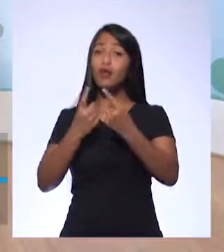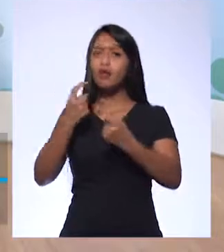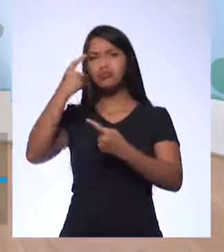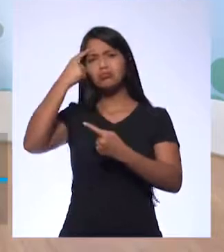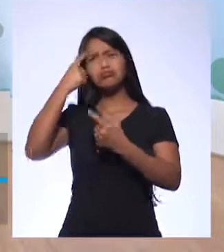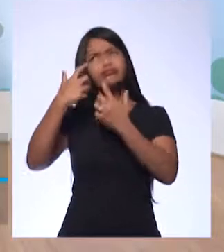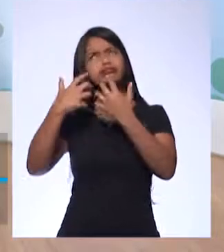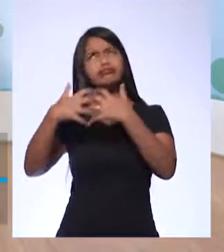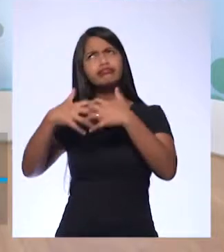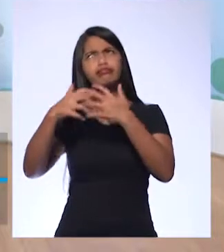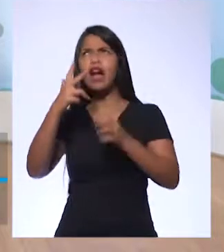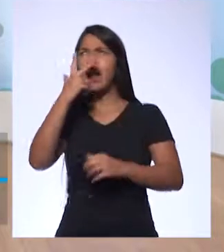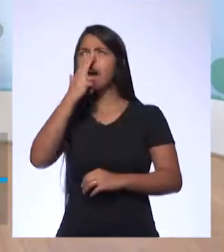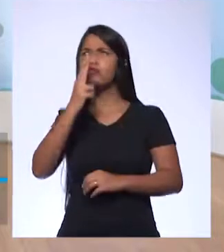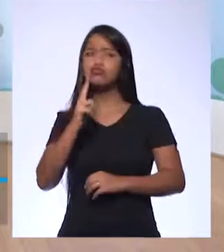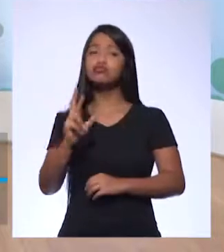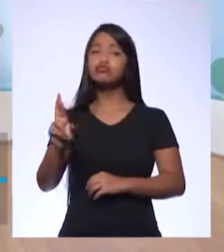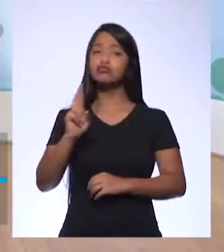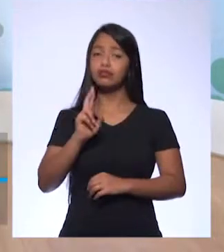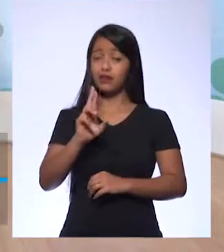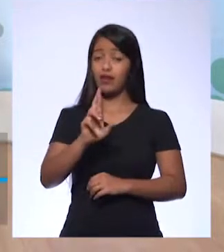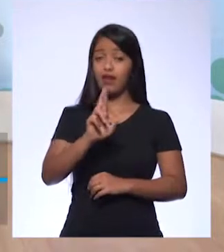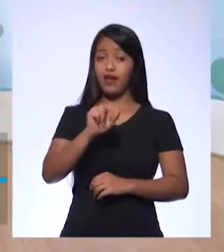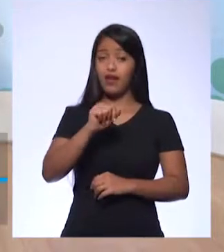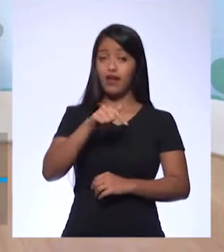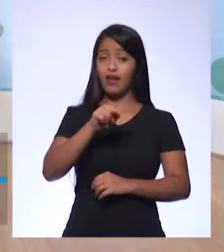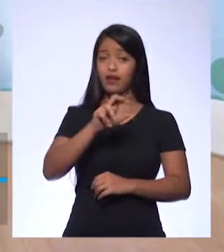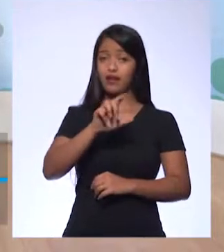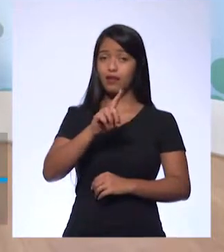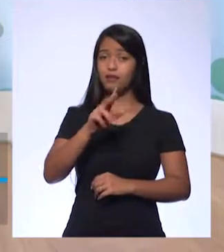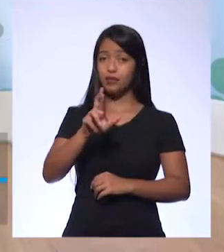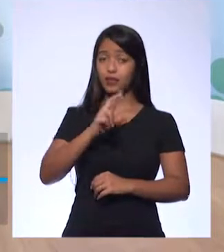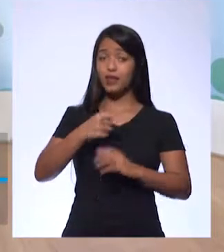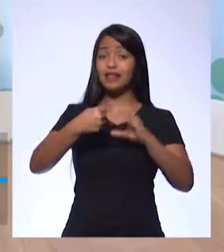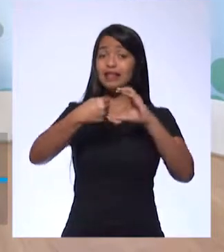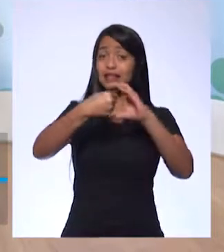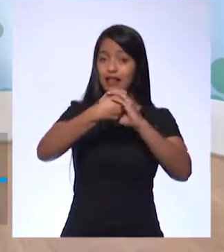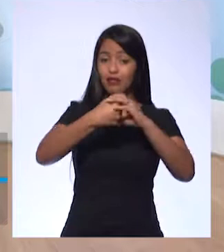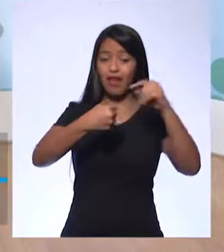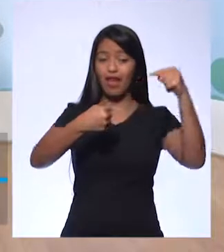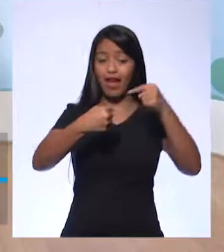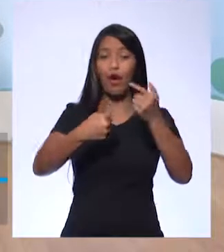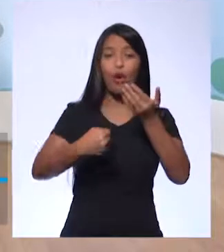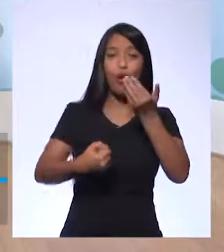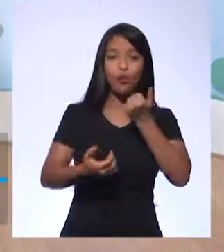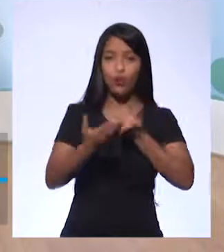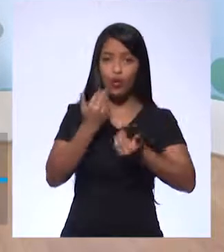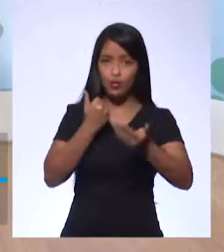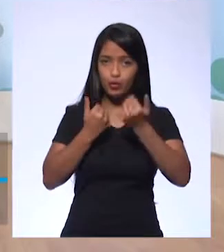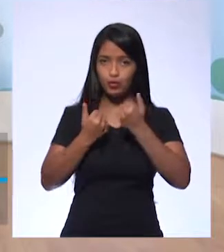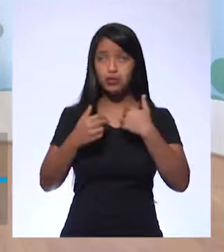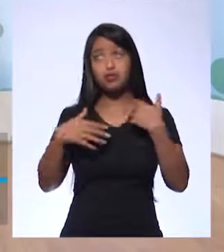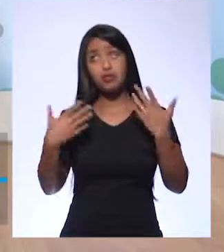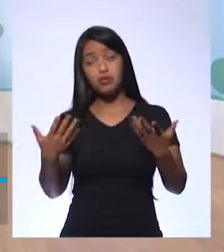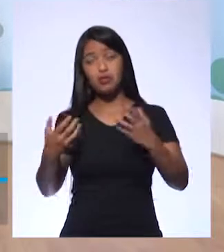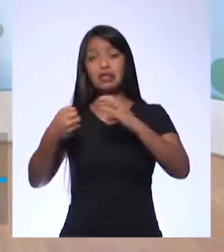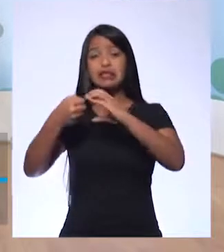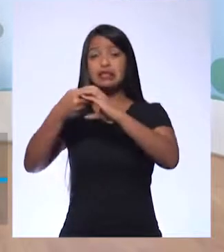as interpretativas que seria a Raquel, célula que se alimenta, comer as células,